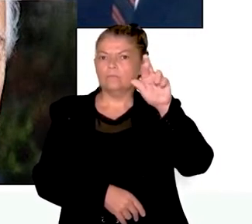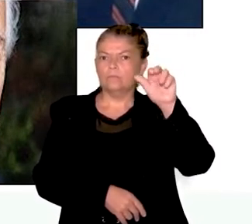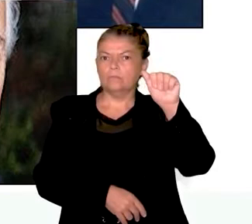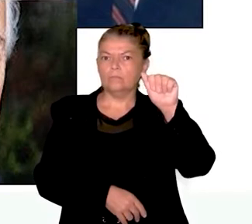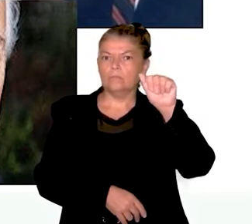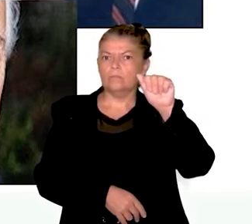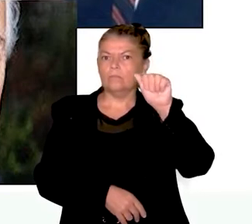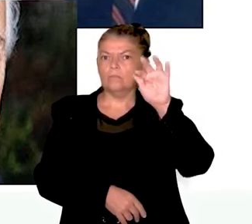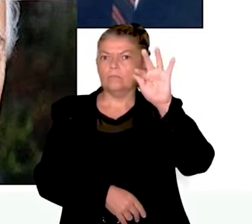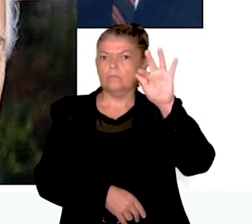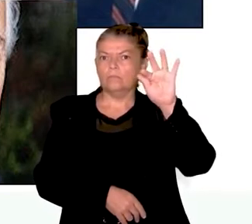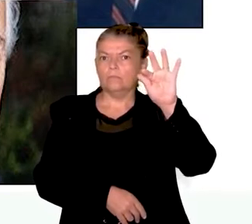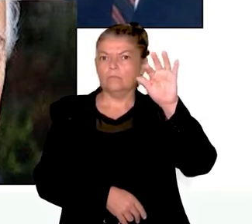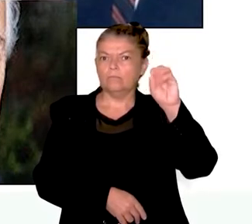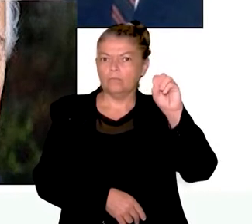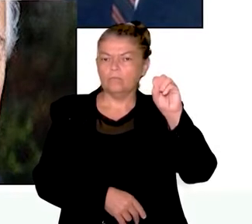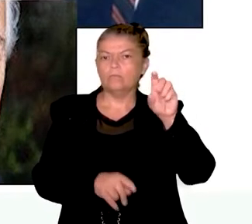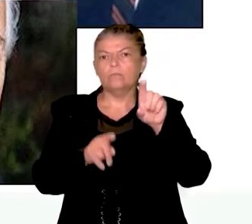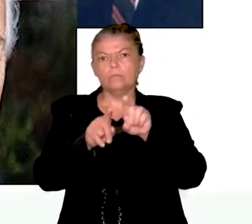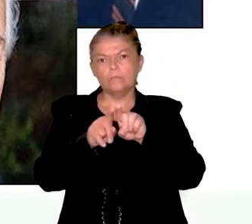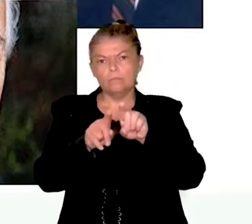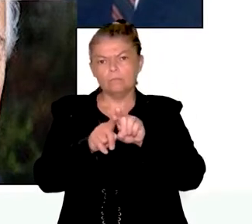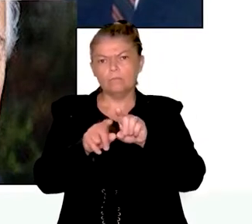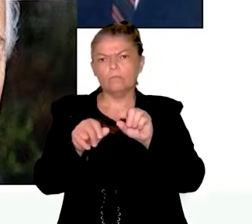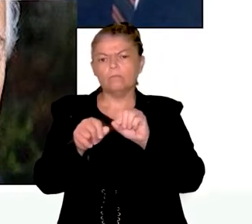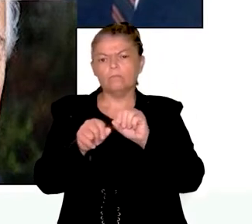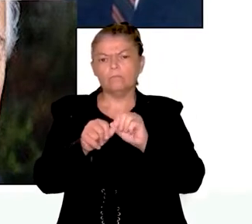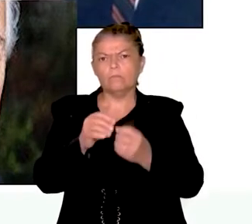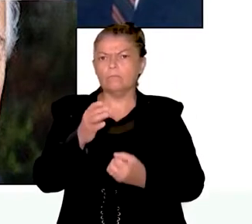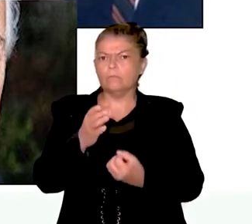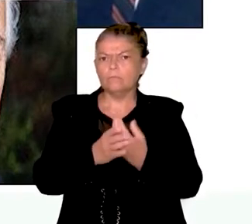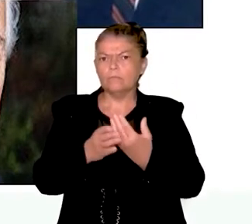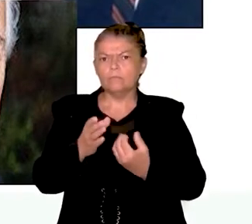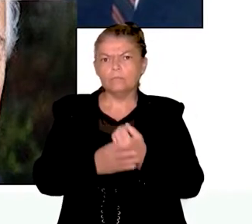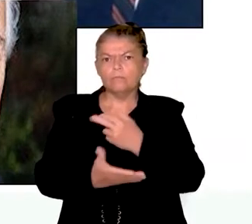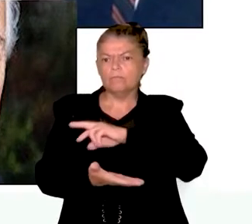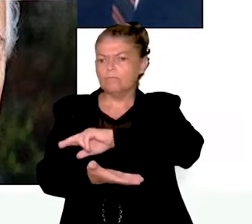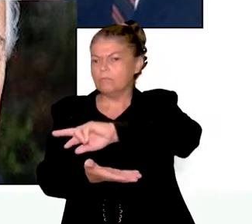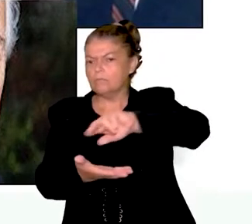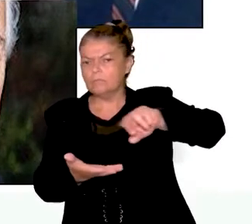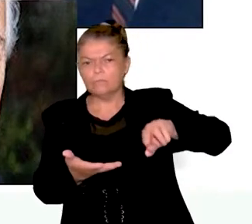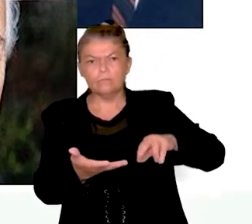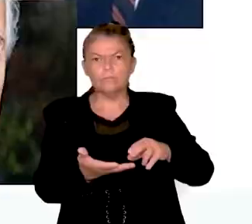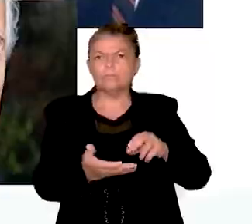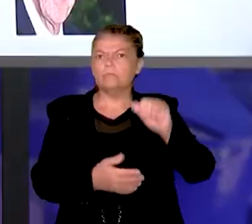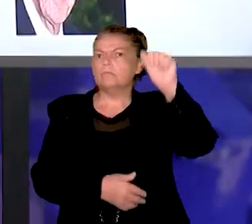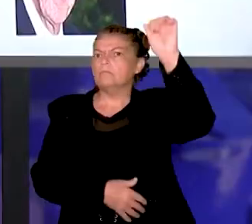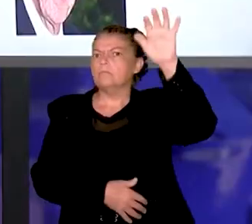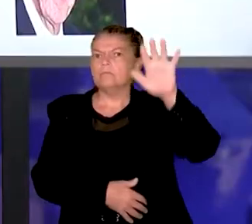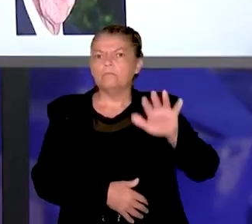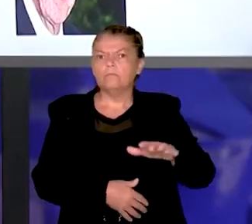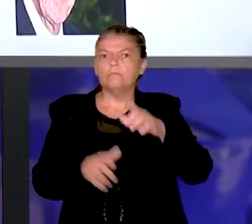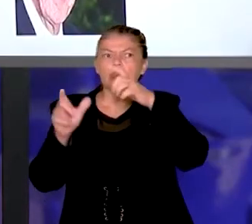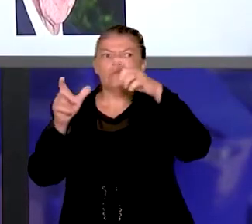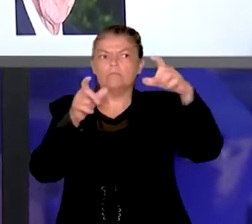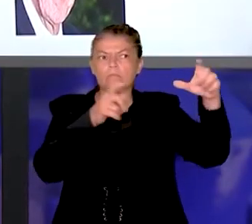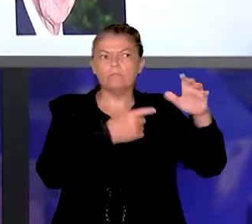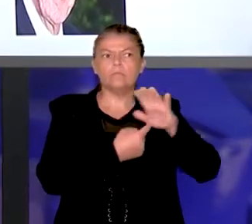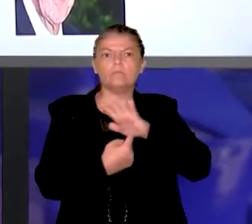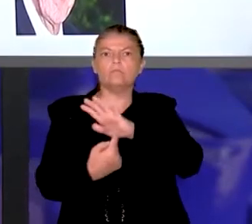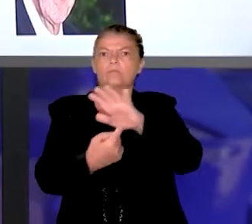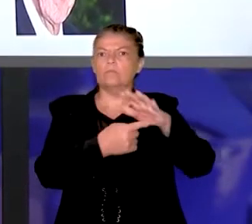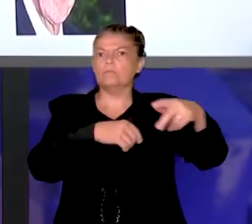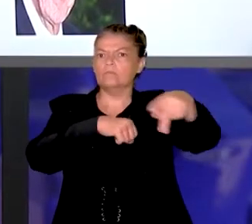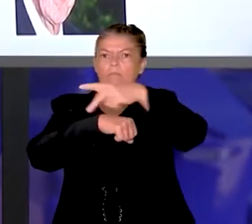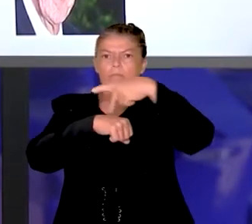fez os mapas tradicionais da atualidade, mapa político, mapa detalhado, um mapa mostrando